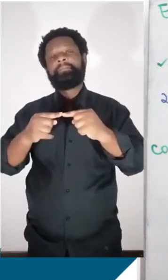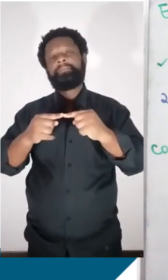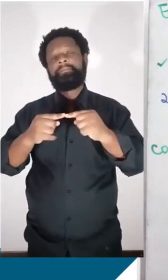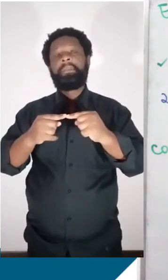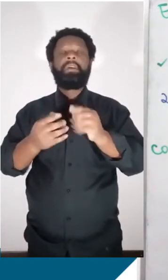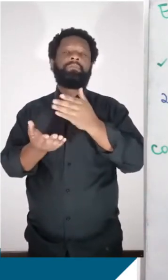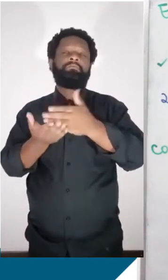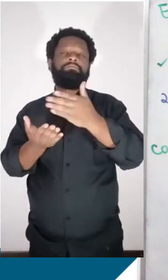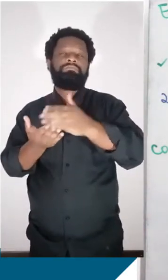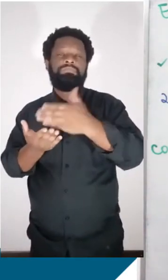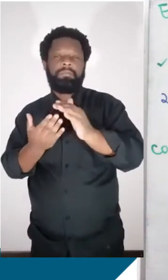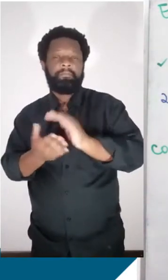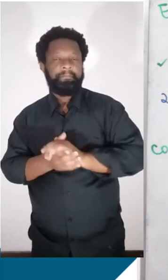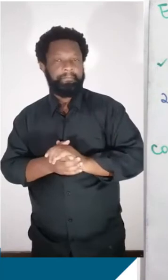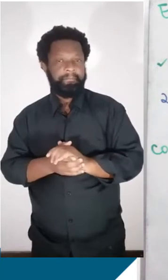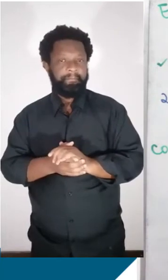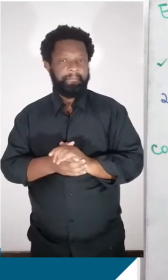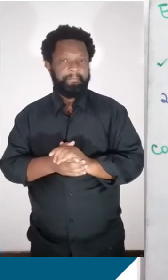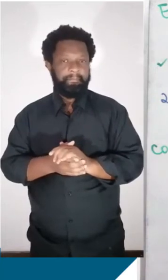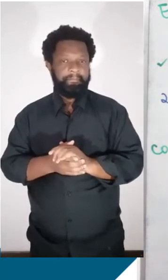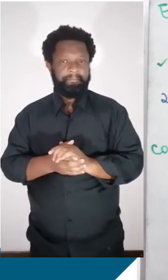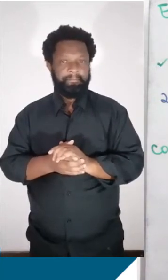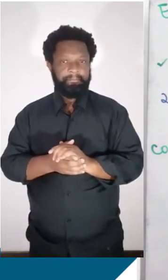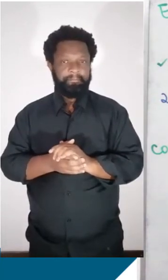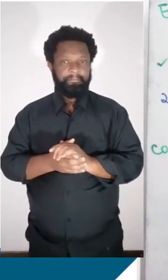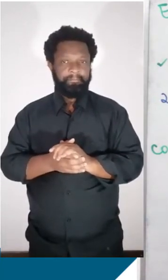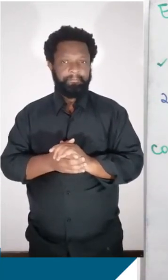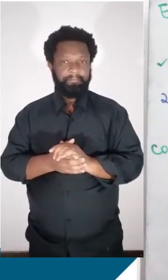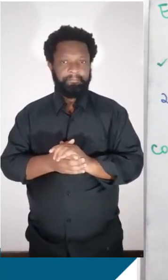está em excesso.